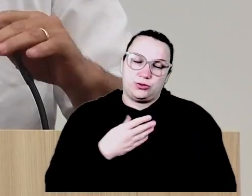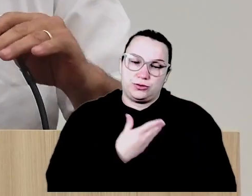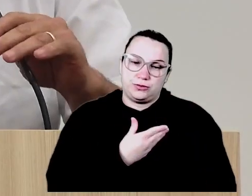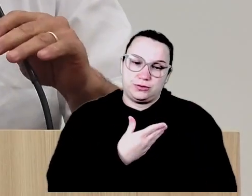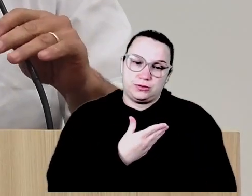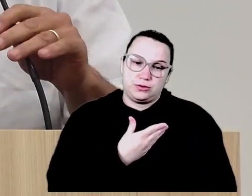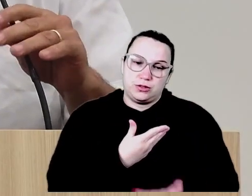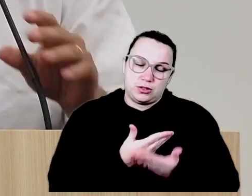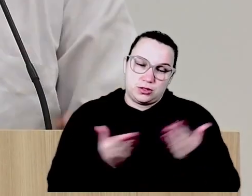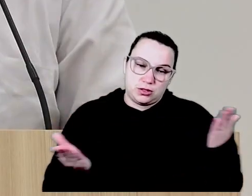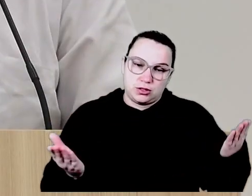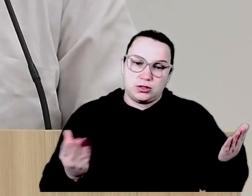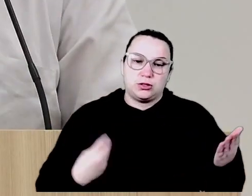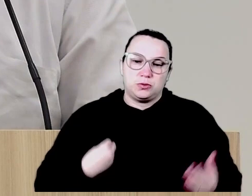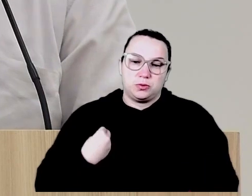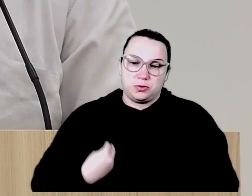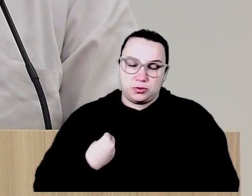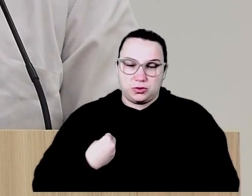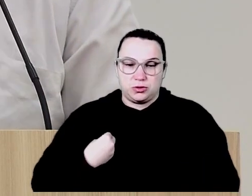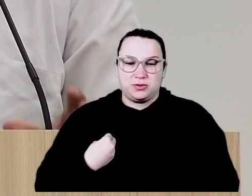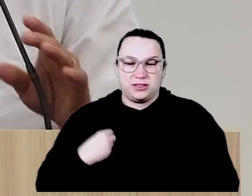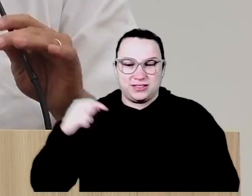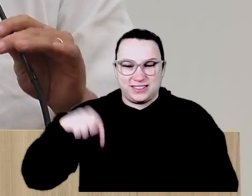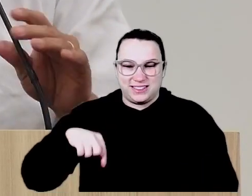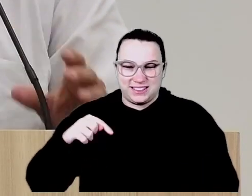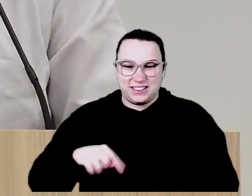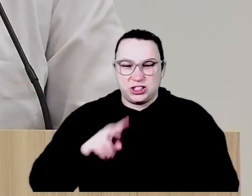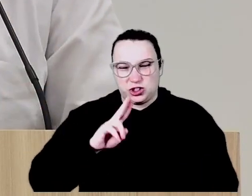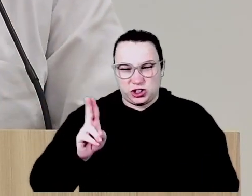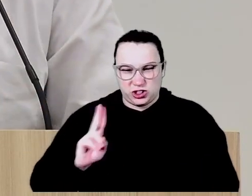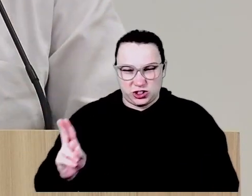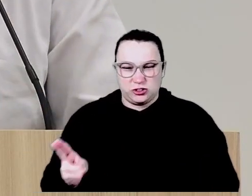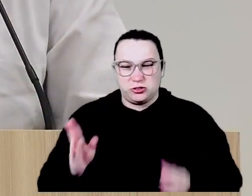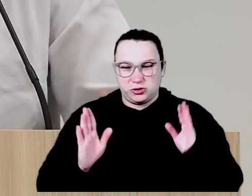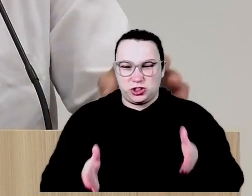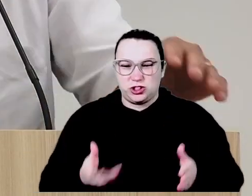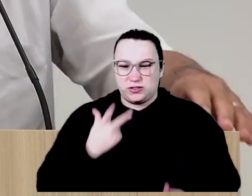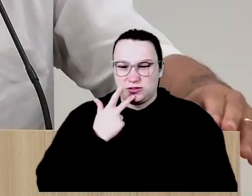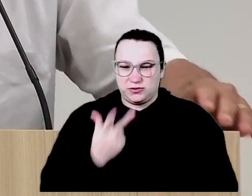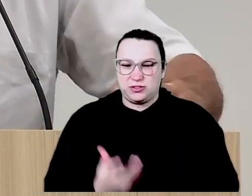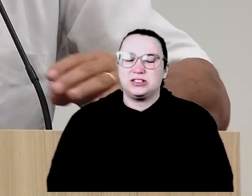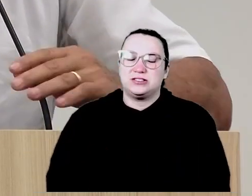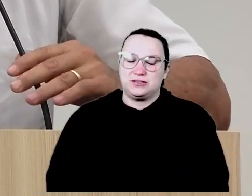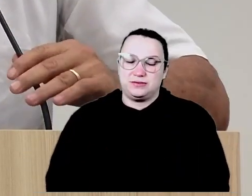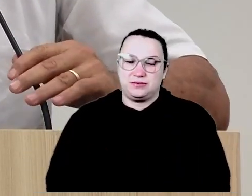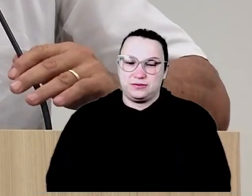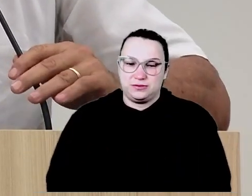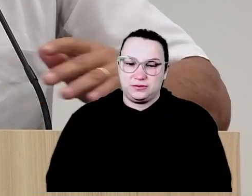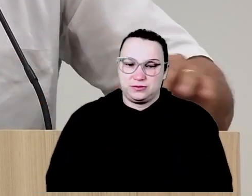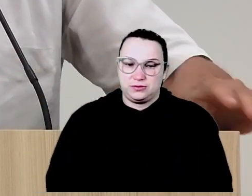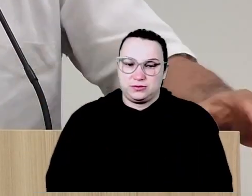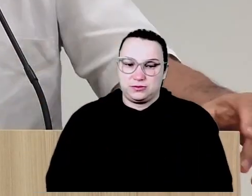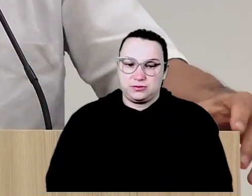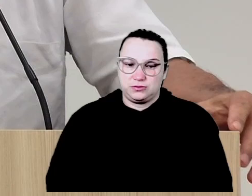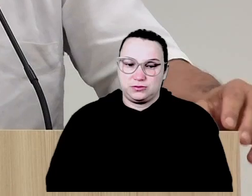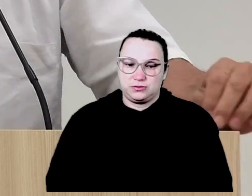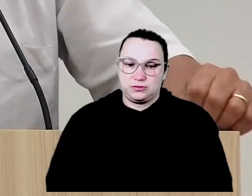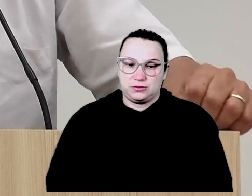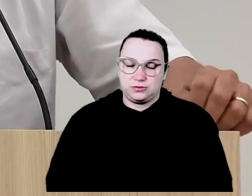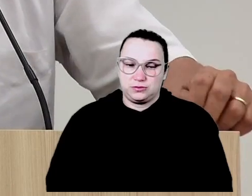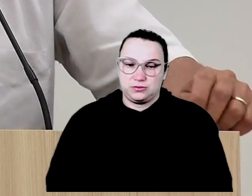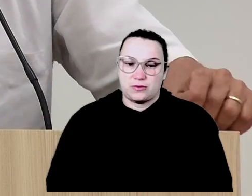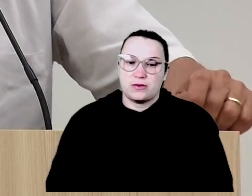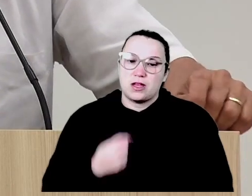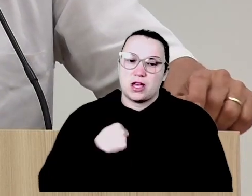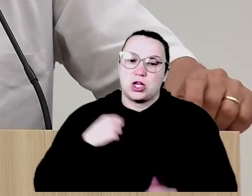público que nos prestigia com a sua presença já nominados pelos que me antecederam eu tô